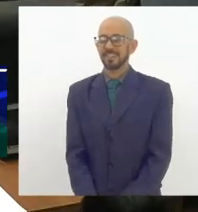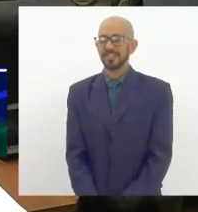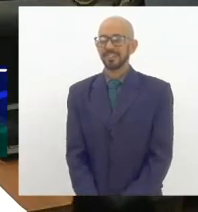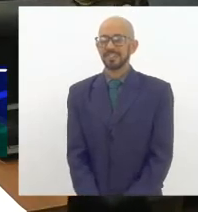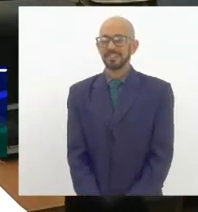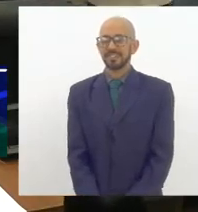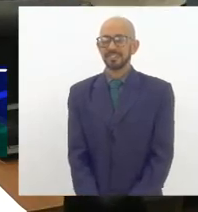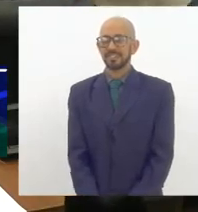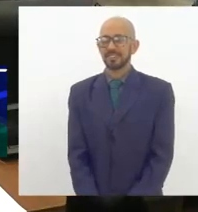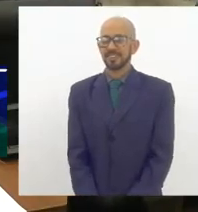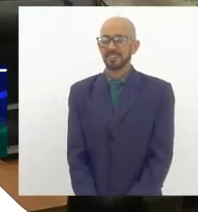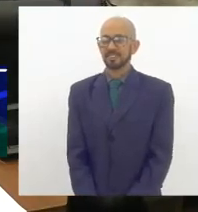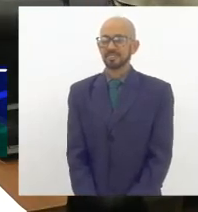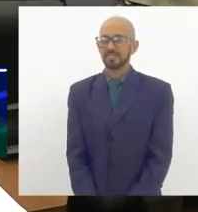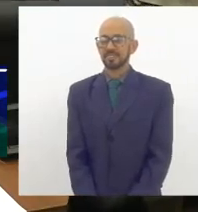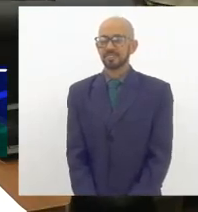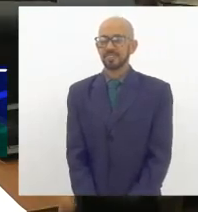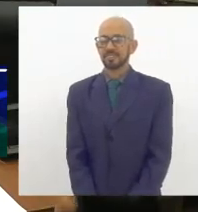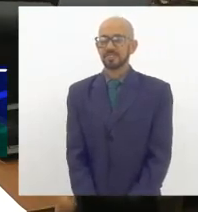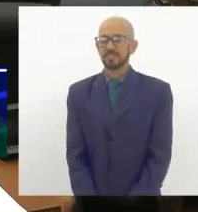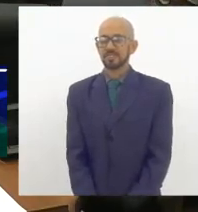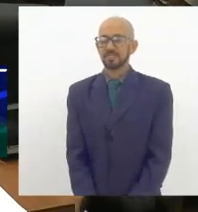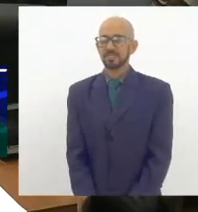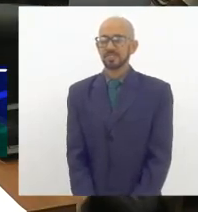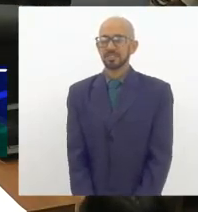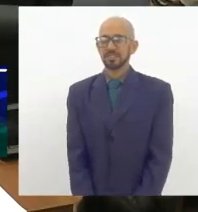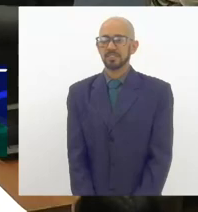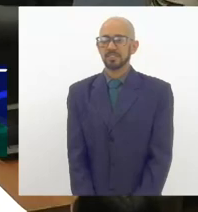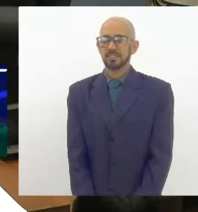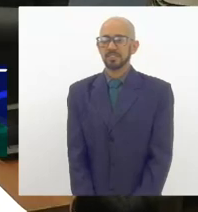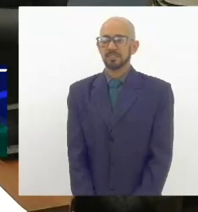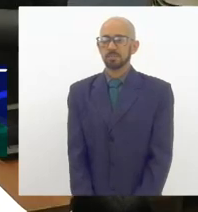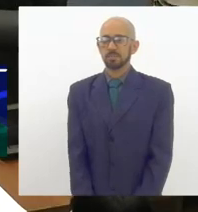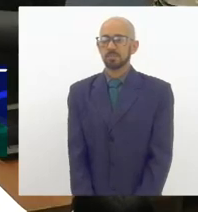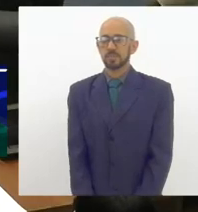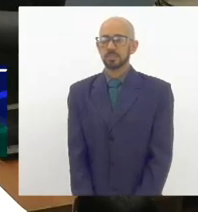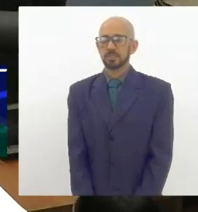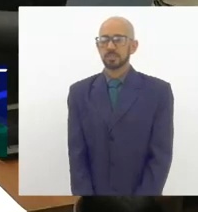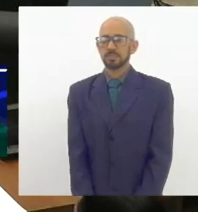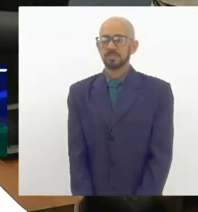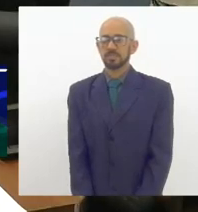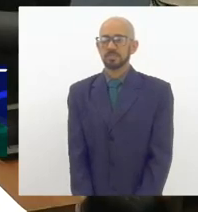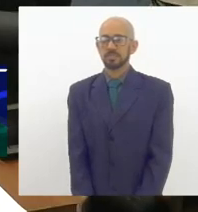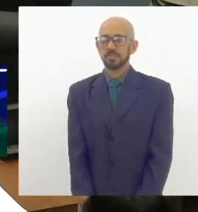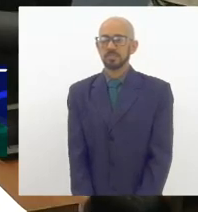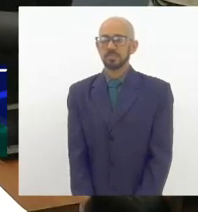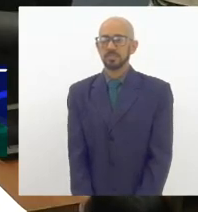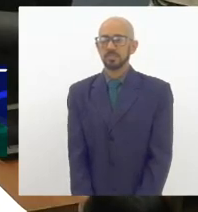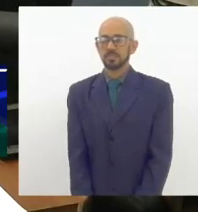tu vai vou pedir aqui para tu depois vem aqui ó